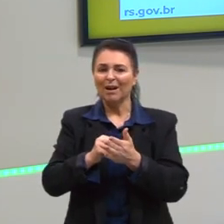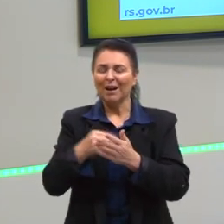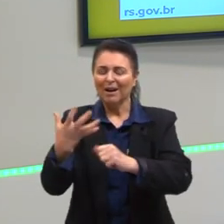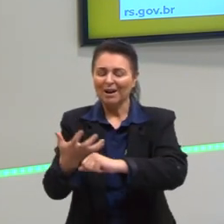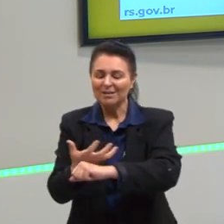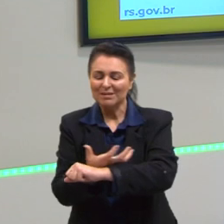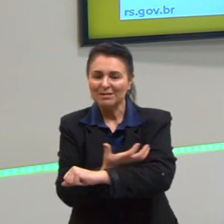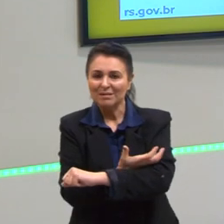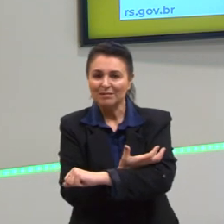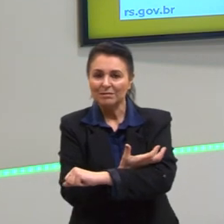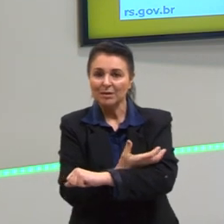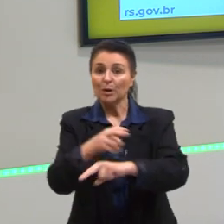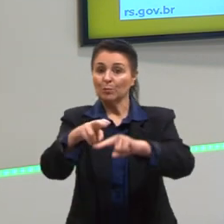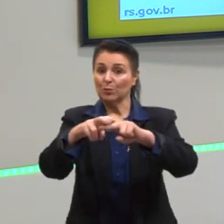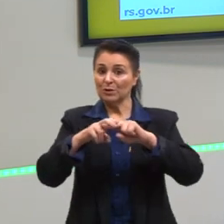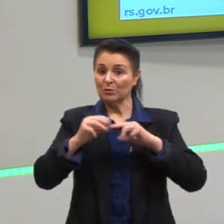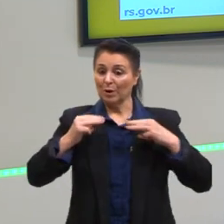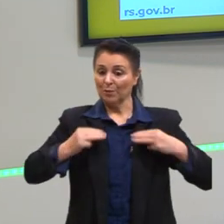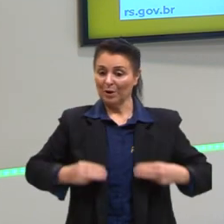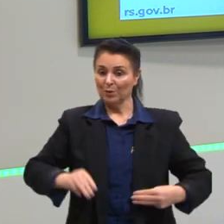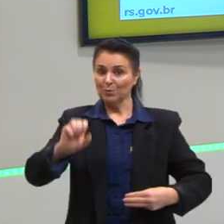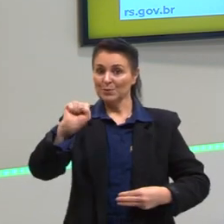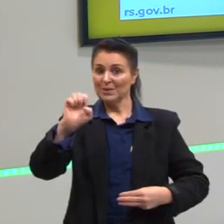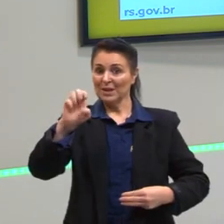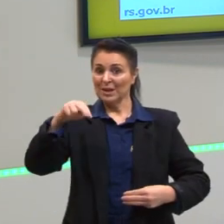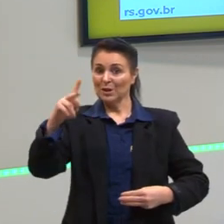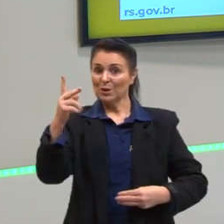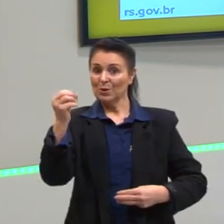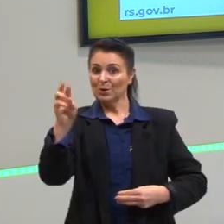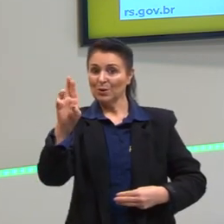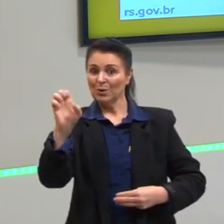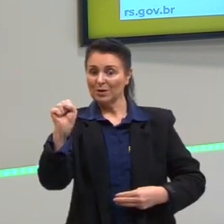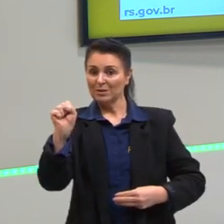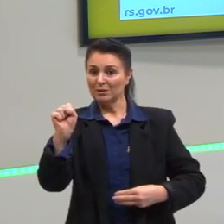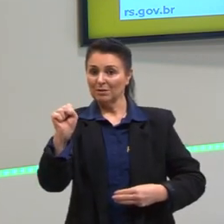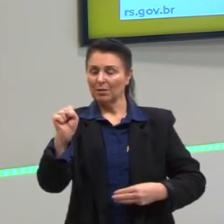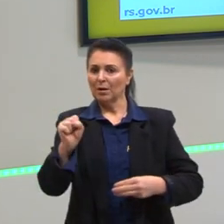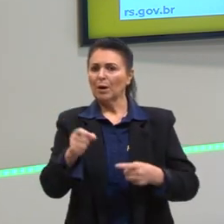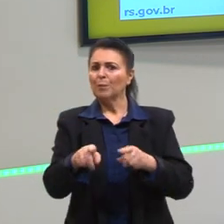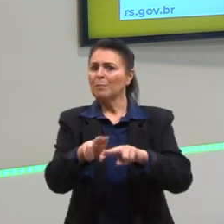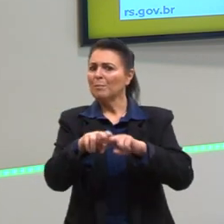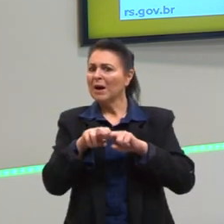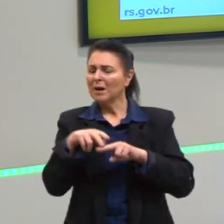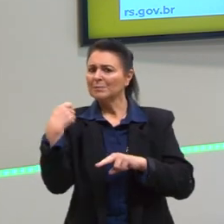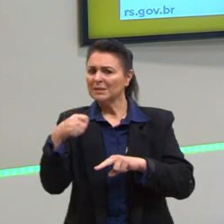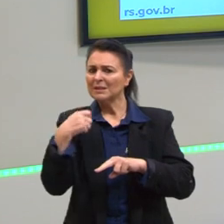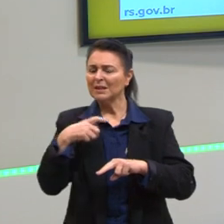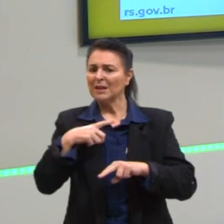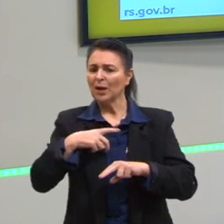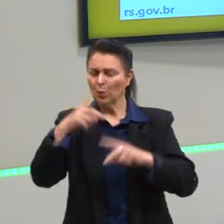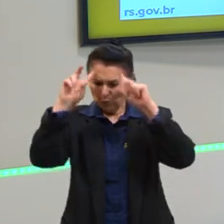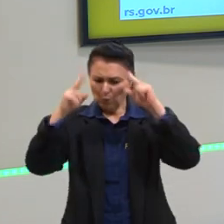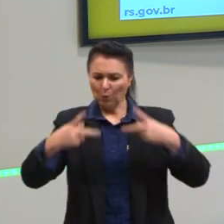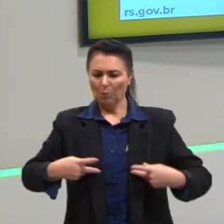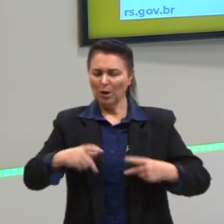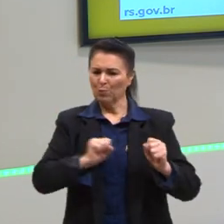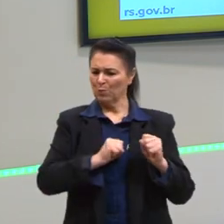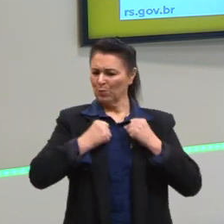coloca aqui a moral dos Senhores nós dá vazão as nossas paixões né o ser humano potente nós